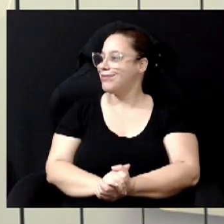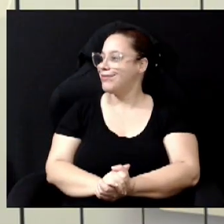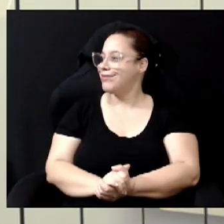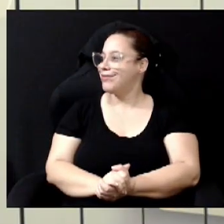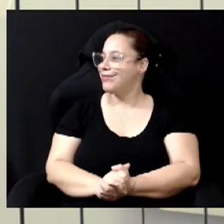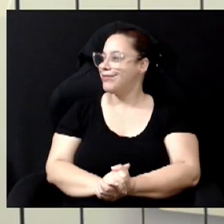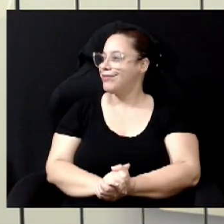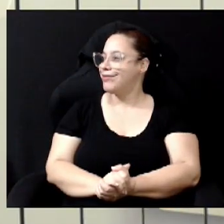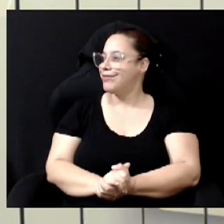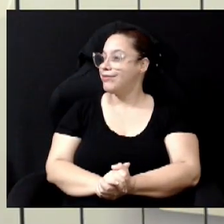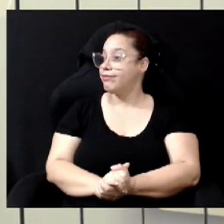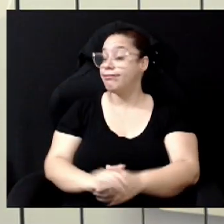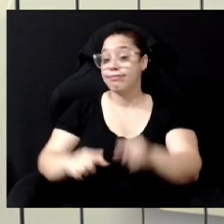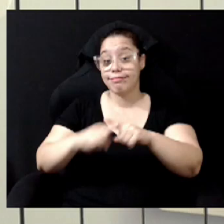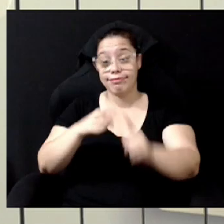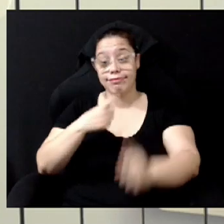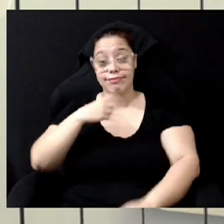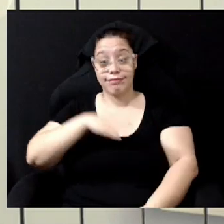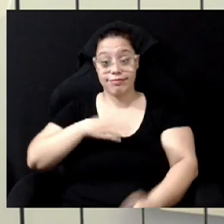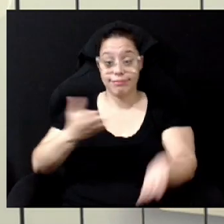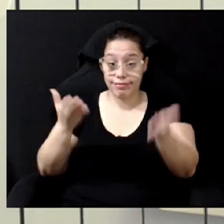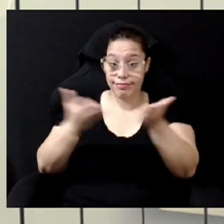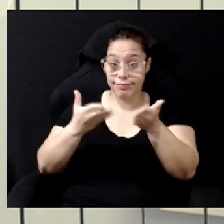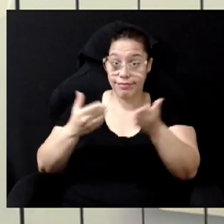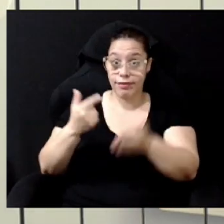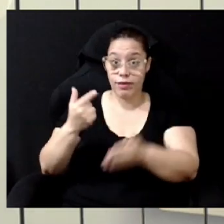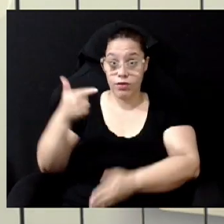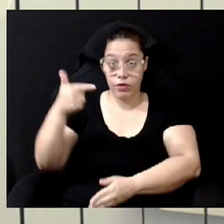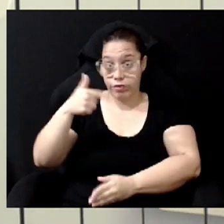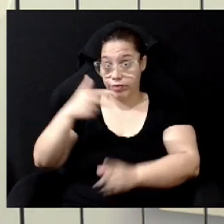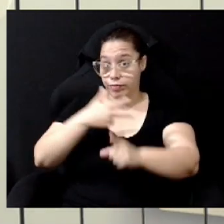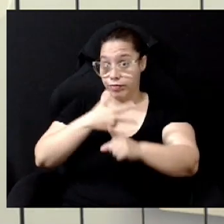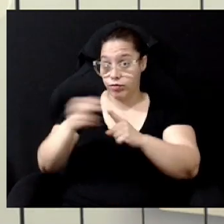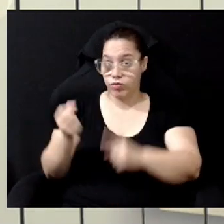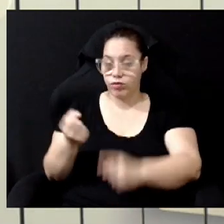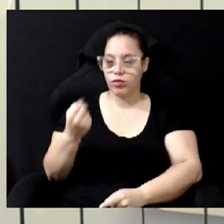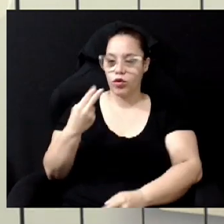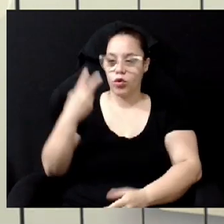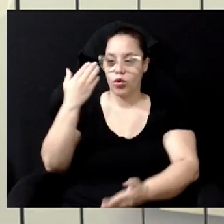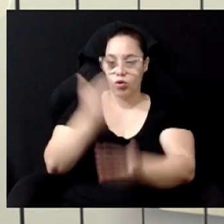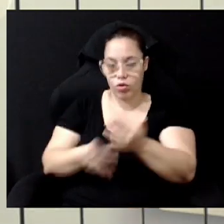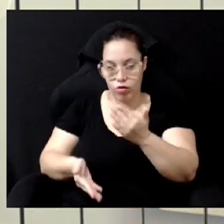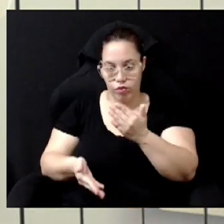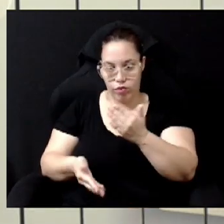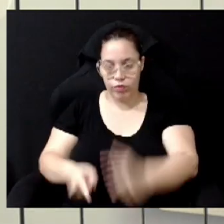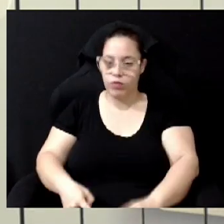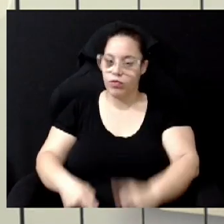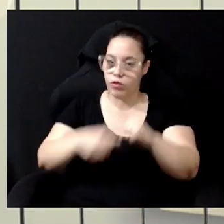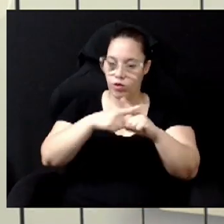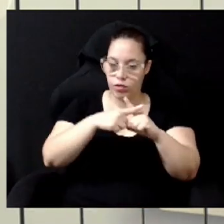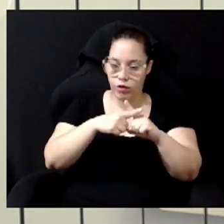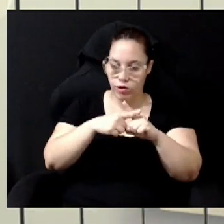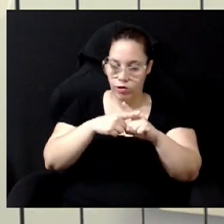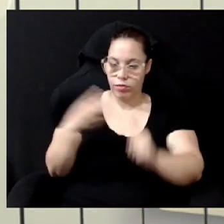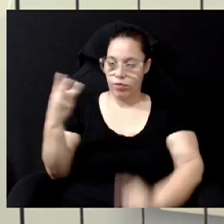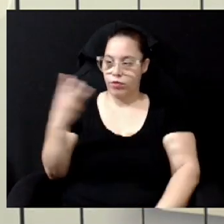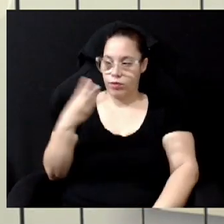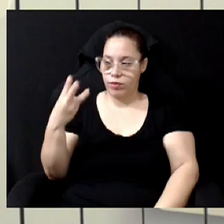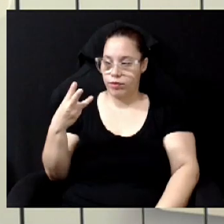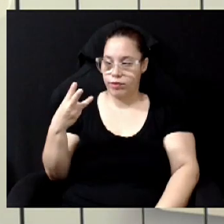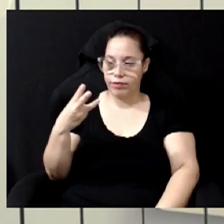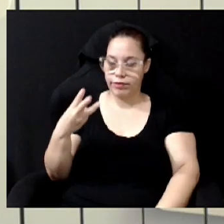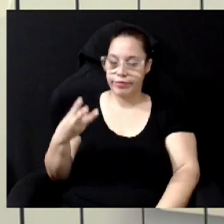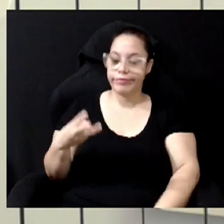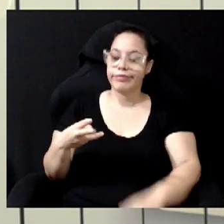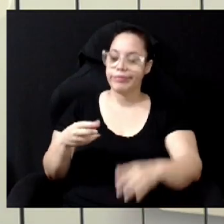A equipe campineira tem agora 7 vitórias e apenas 2 derrotas na competição, está na 3ª colocação.